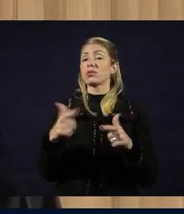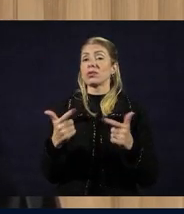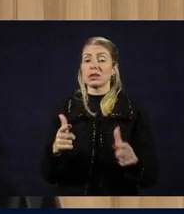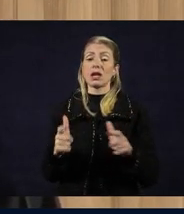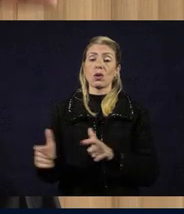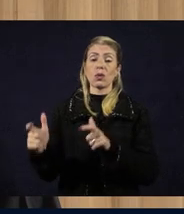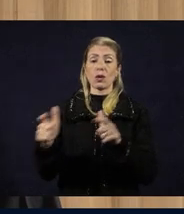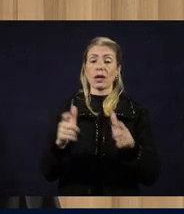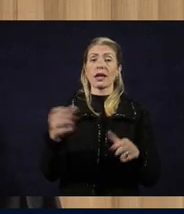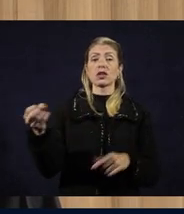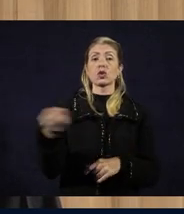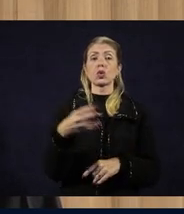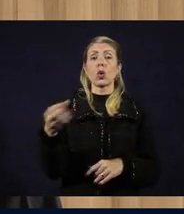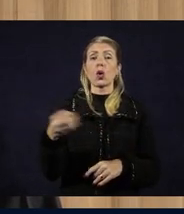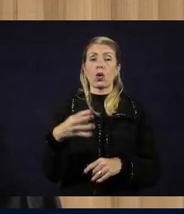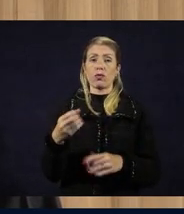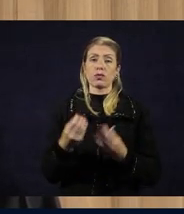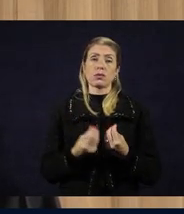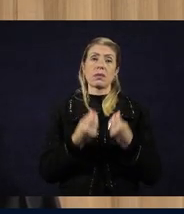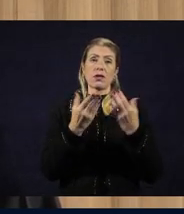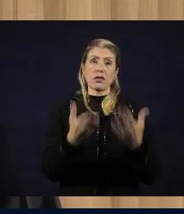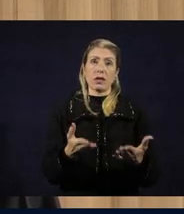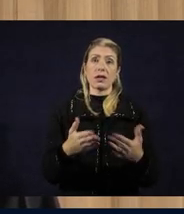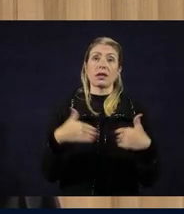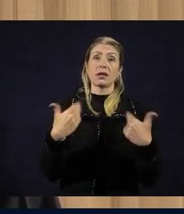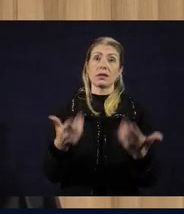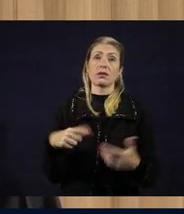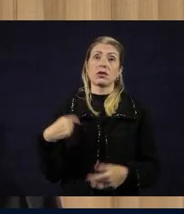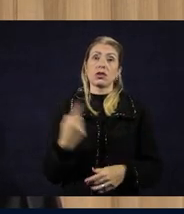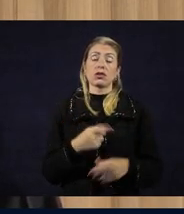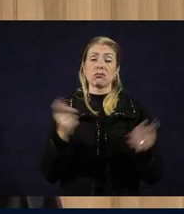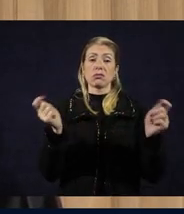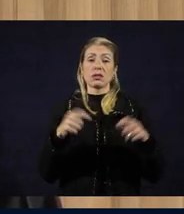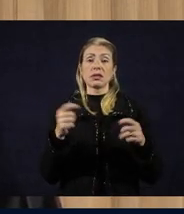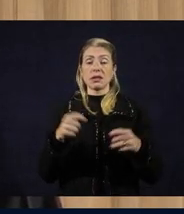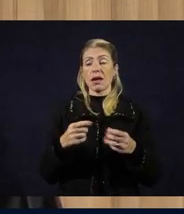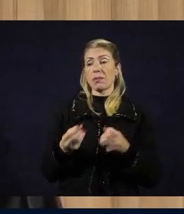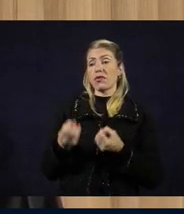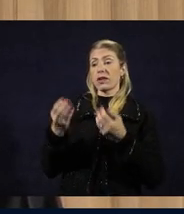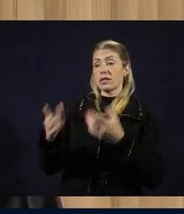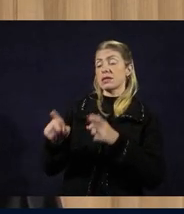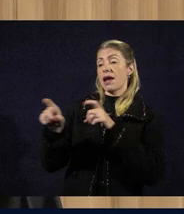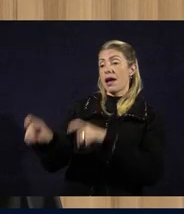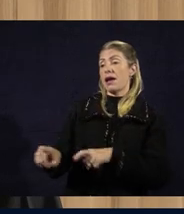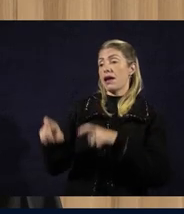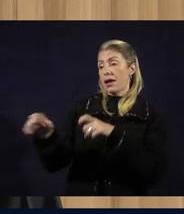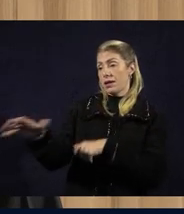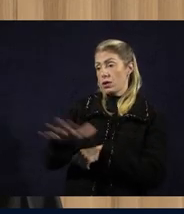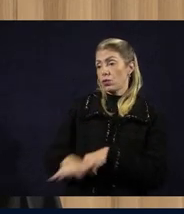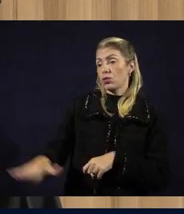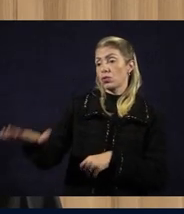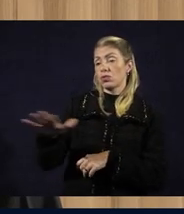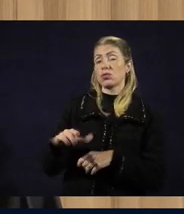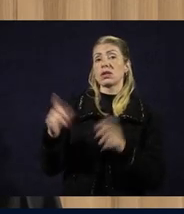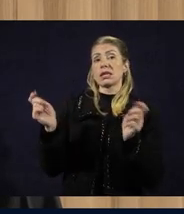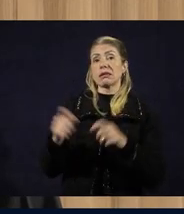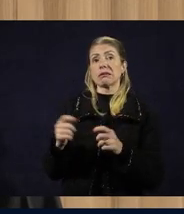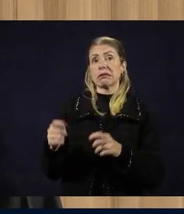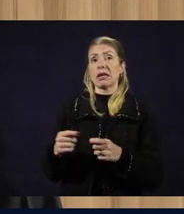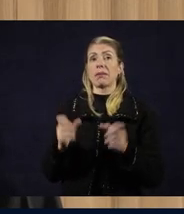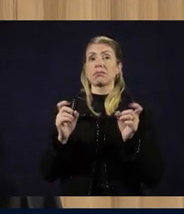nós temos espaço grande de fazer uma conversão de pasto para para agricultura e obviamente né isso acaba